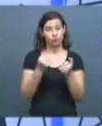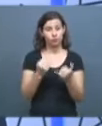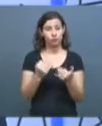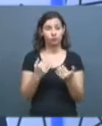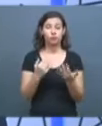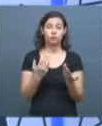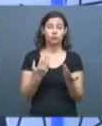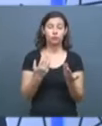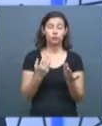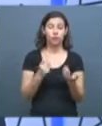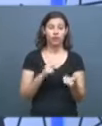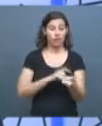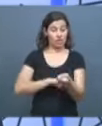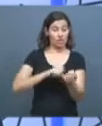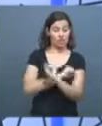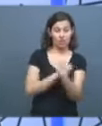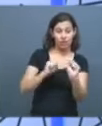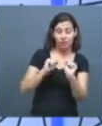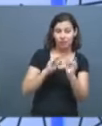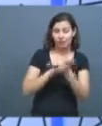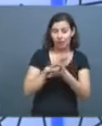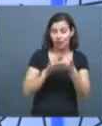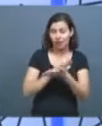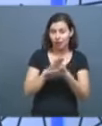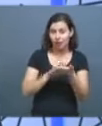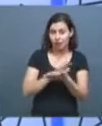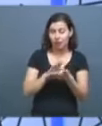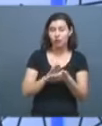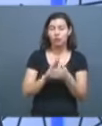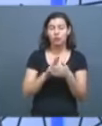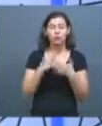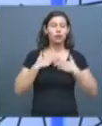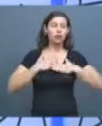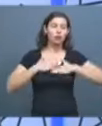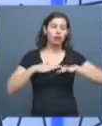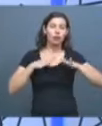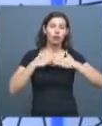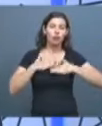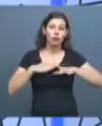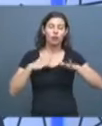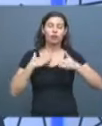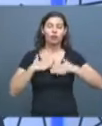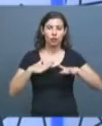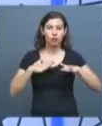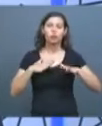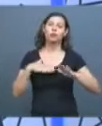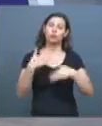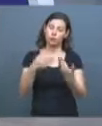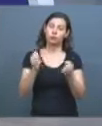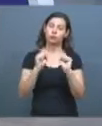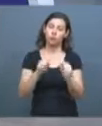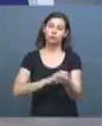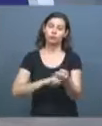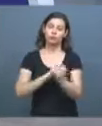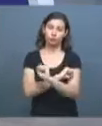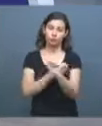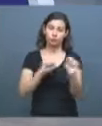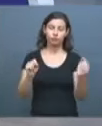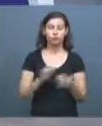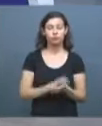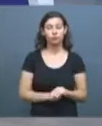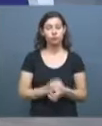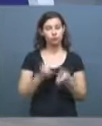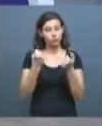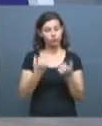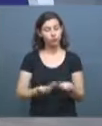de estresse pode gerar estresse. Então, essa questão é assim, mas é só para brincar com as palavras. É aquela que chama de dor da alma, né?